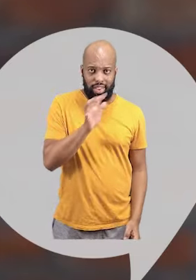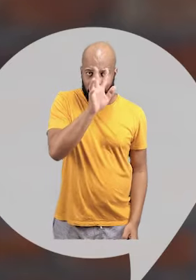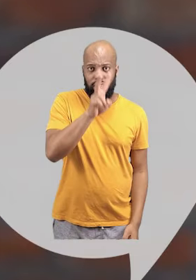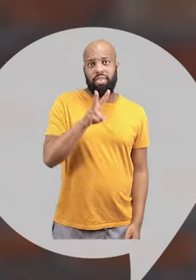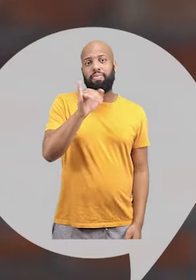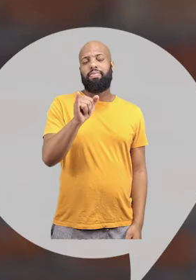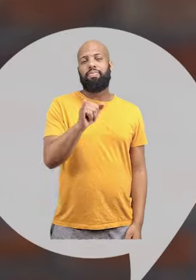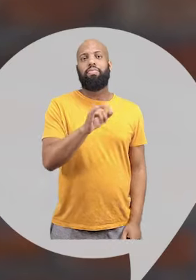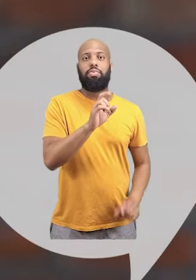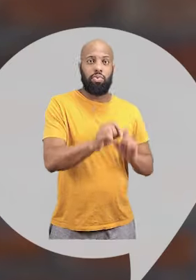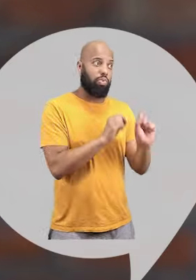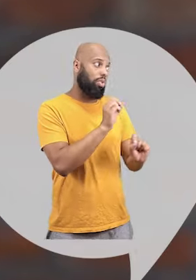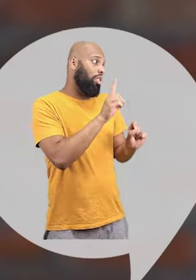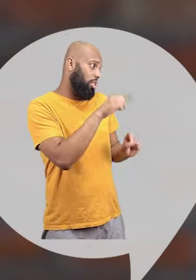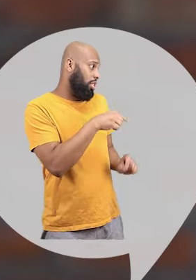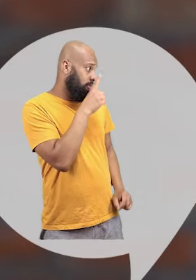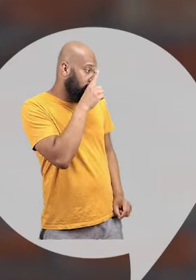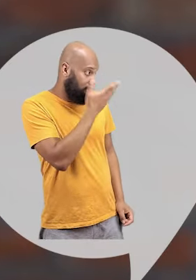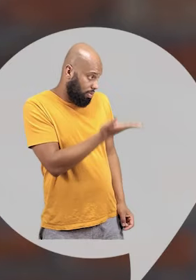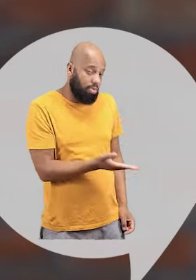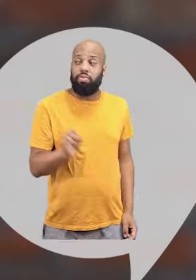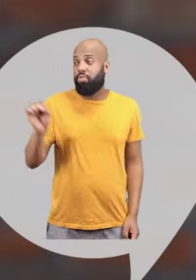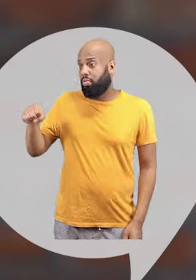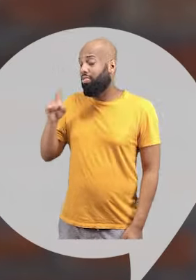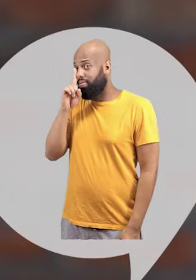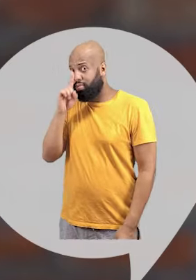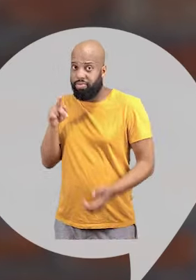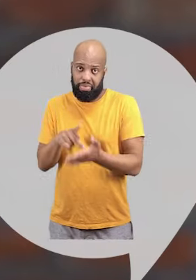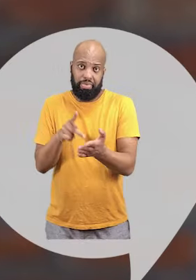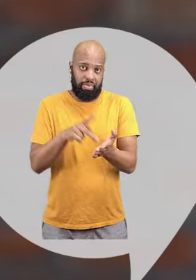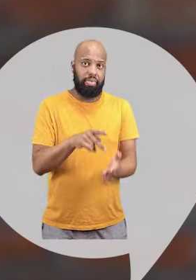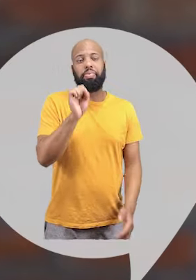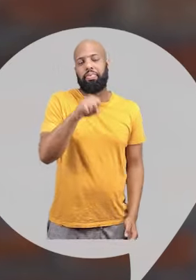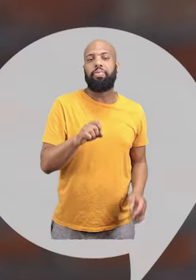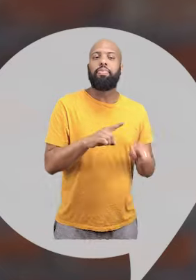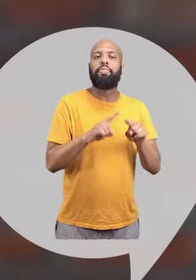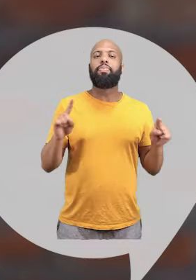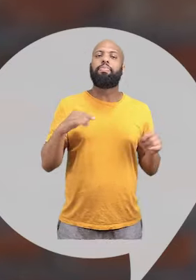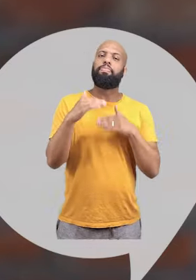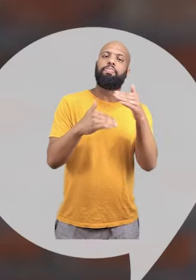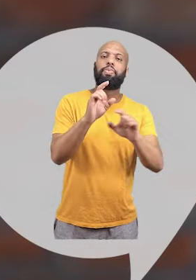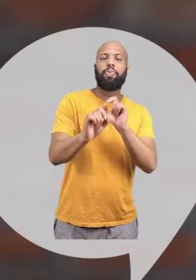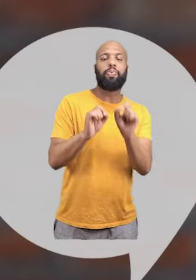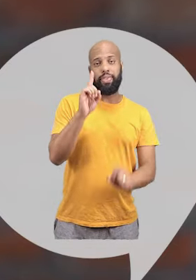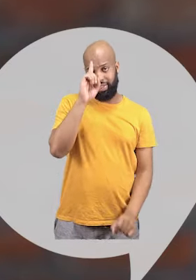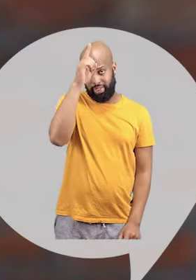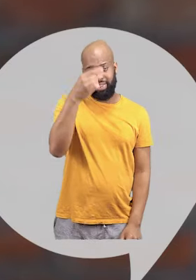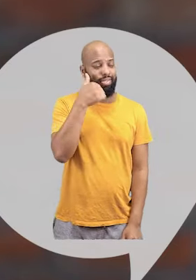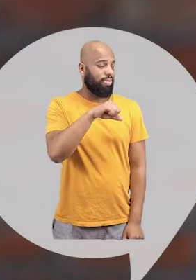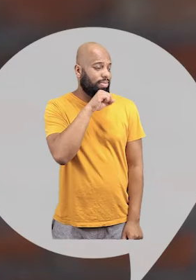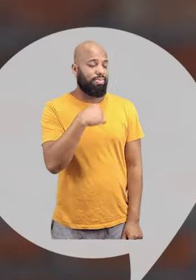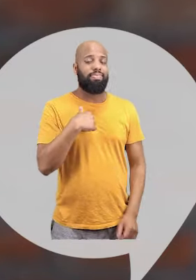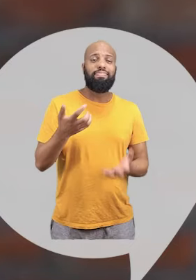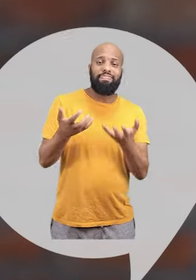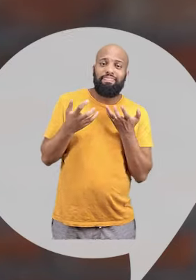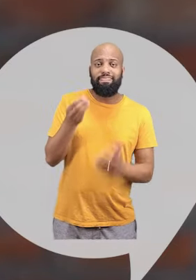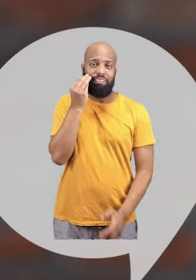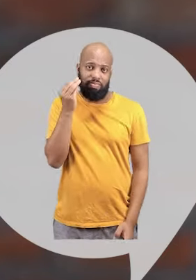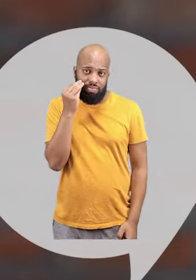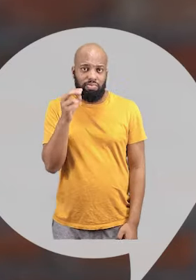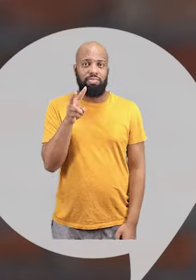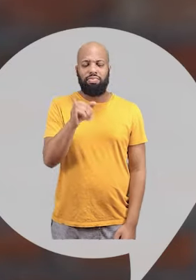sei lá você vai estar com você tá disposto exato É perigoso de querendo mas daí a ideia foi tipo mãe